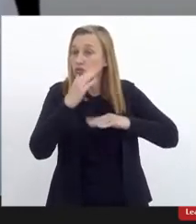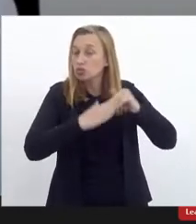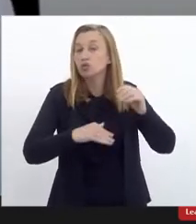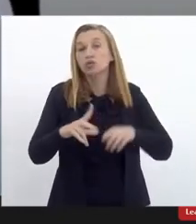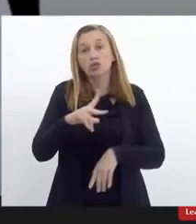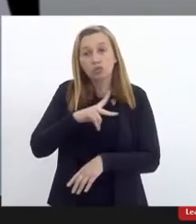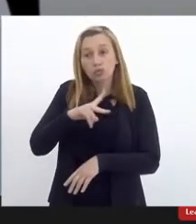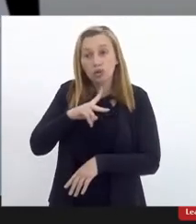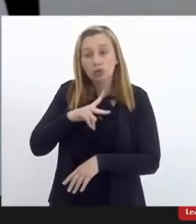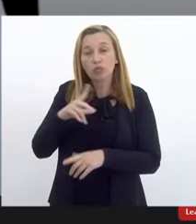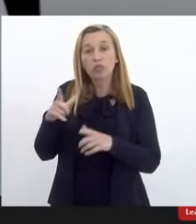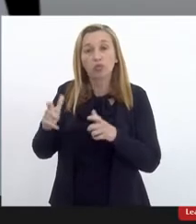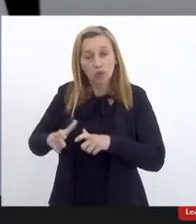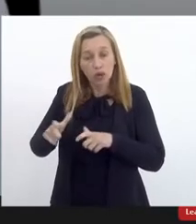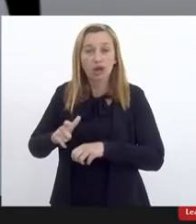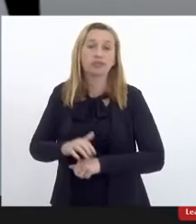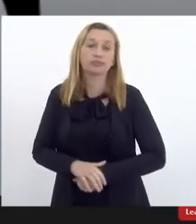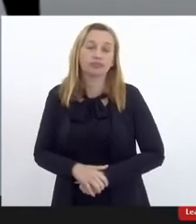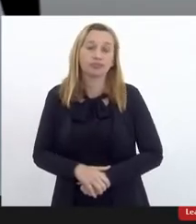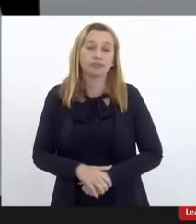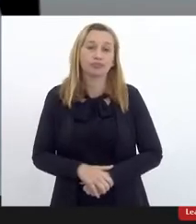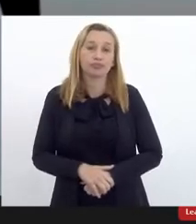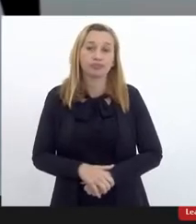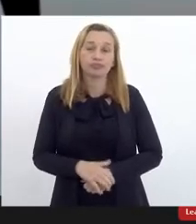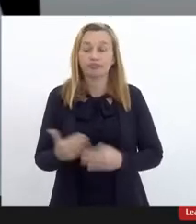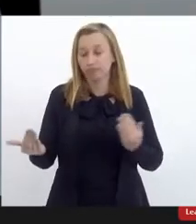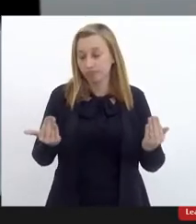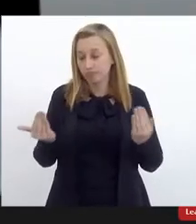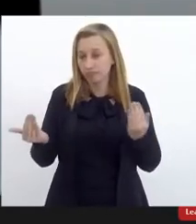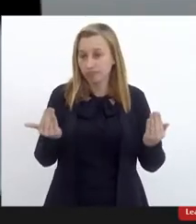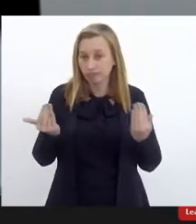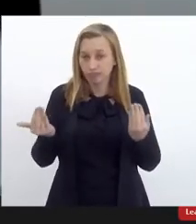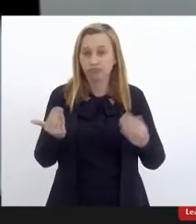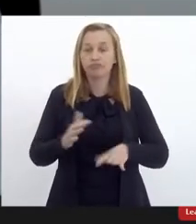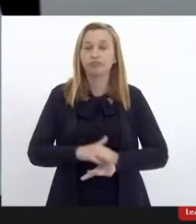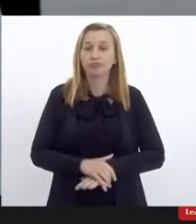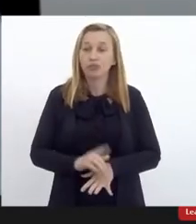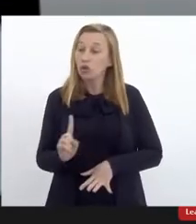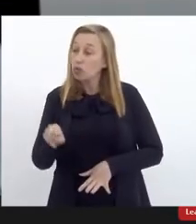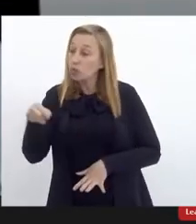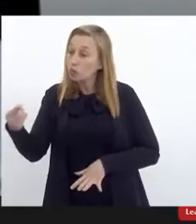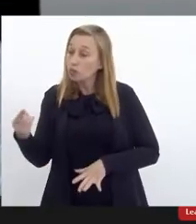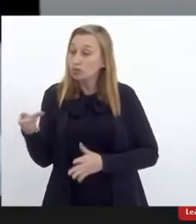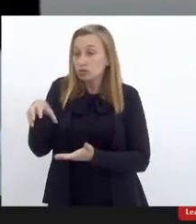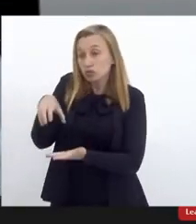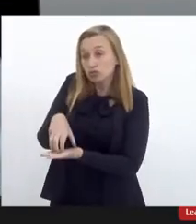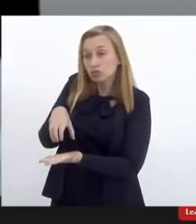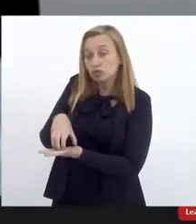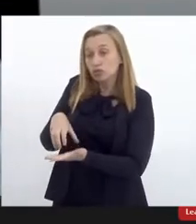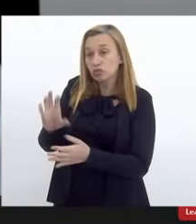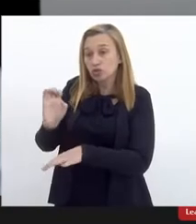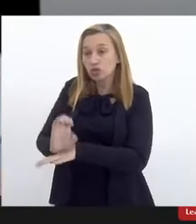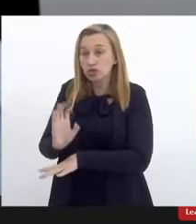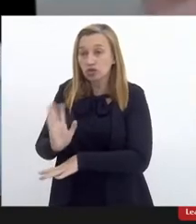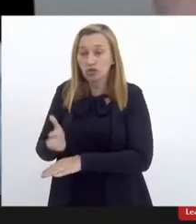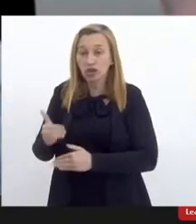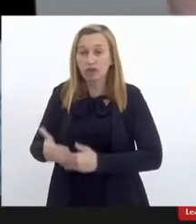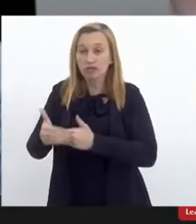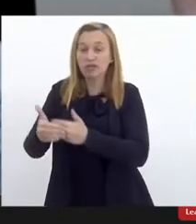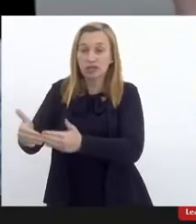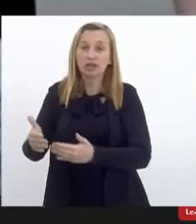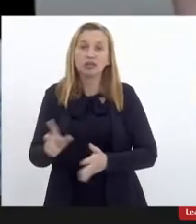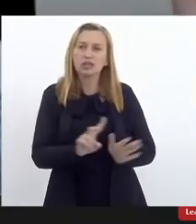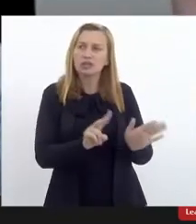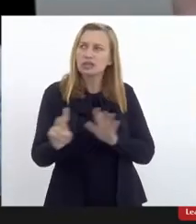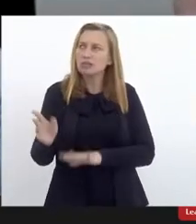o próprio órgão, na comparação, no cotejo, com outros órgãos estaduais que já avançaram nessa direção. Essa semana